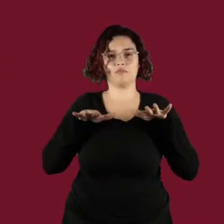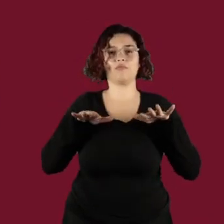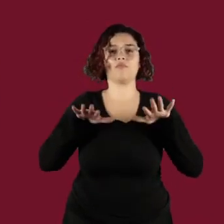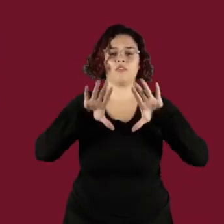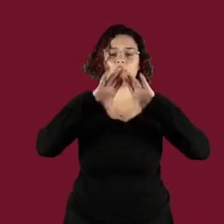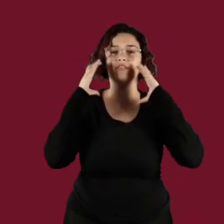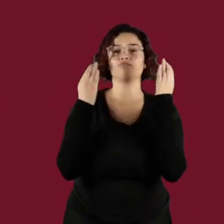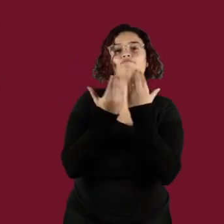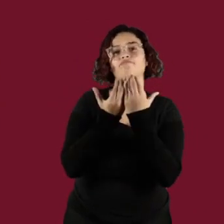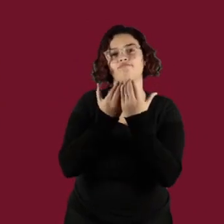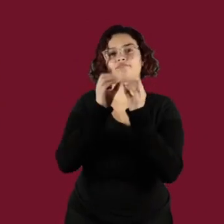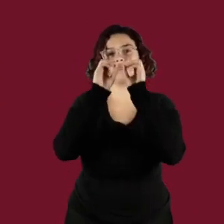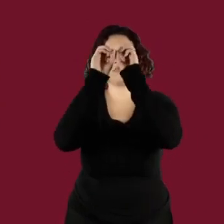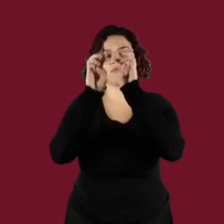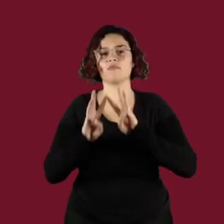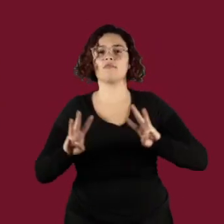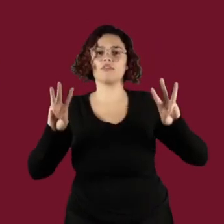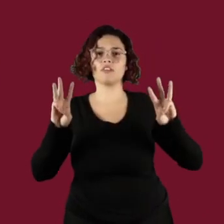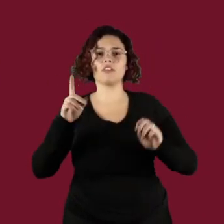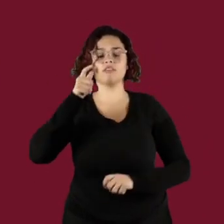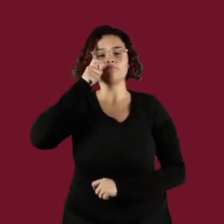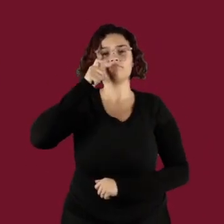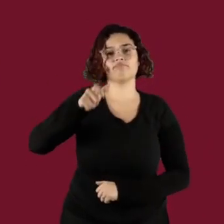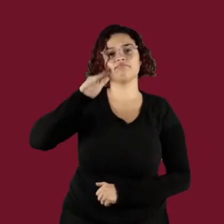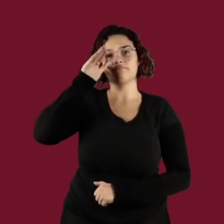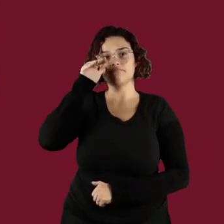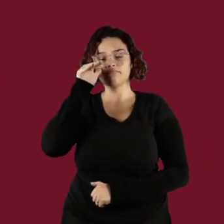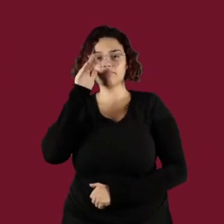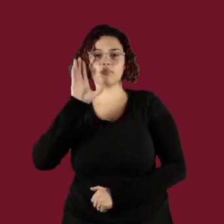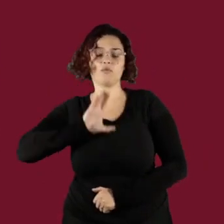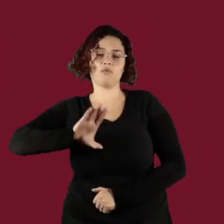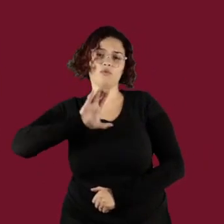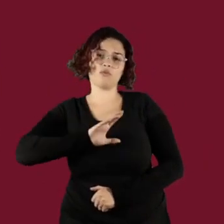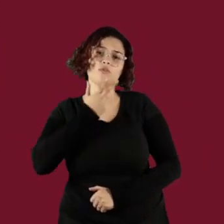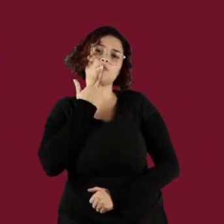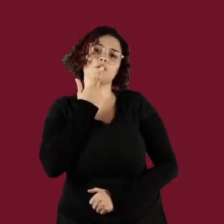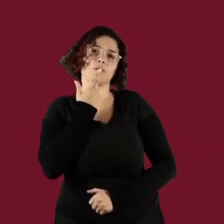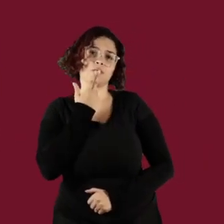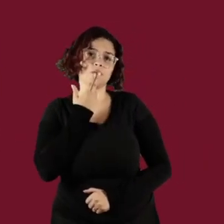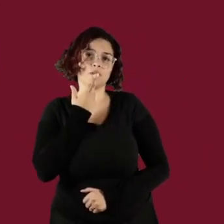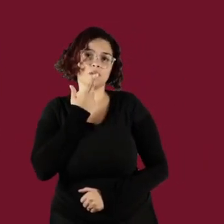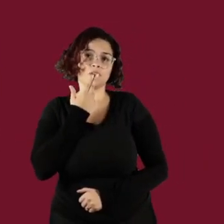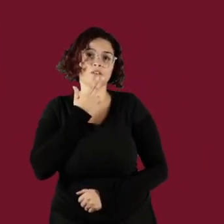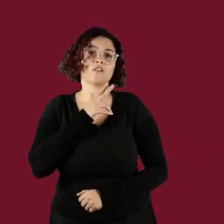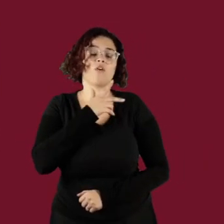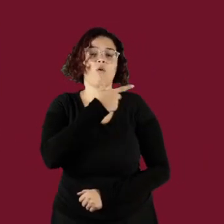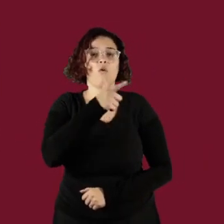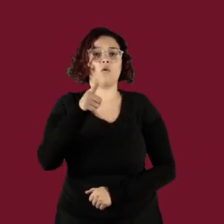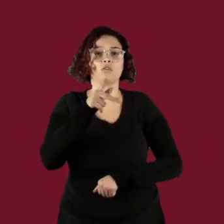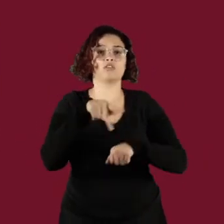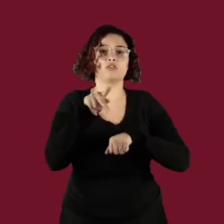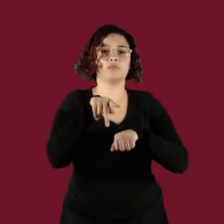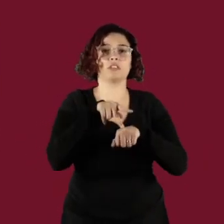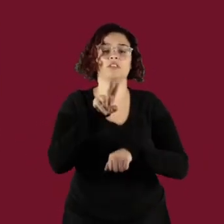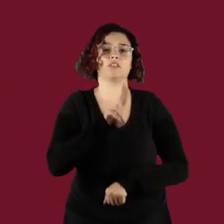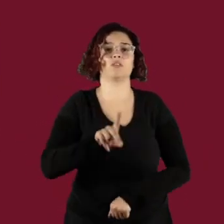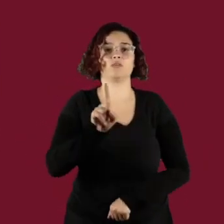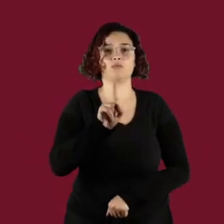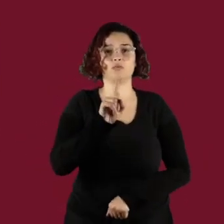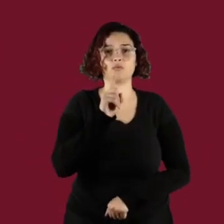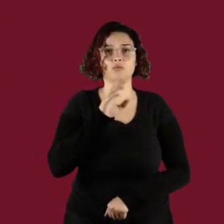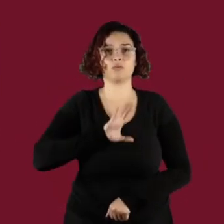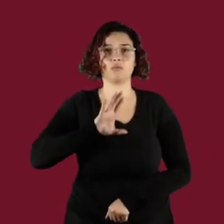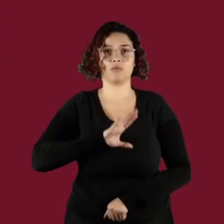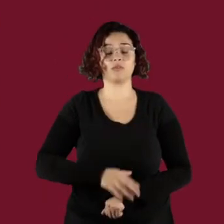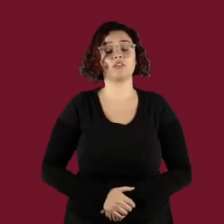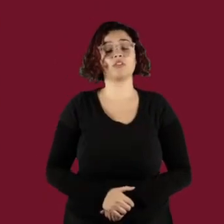contribui para despertar o interesse pela língua portuguesa por não lusófonos. Quem gostaria? É interessante